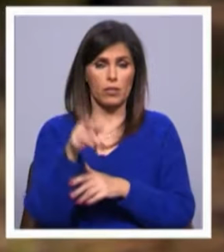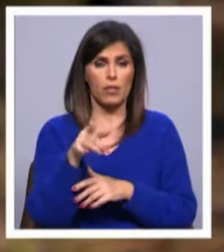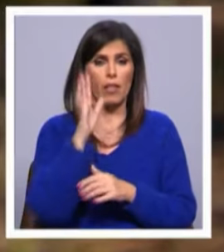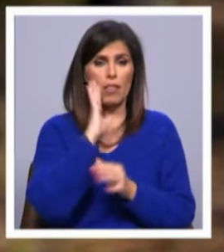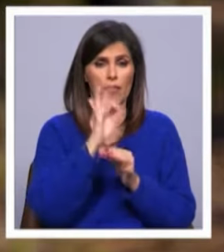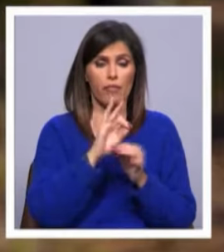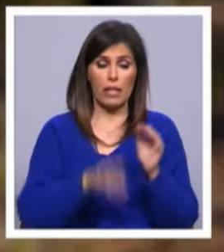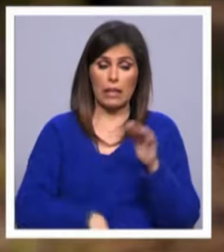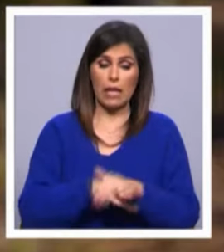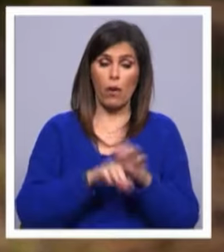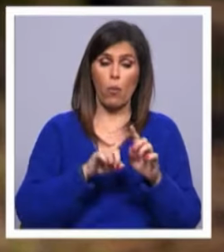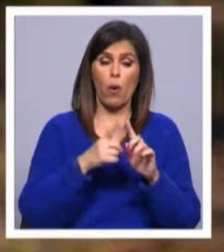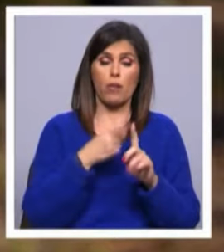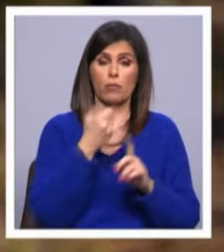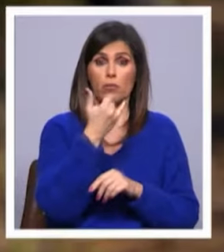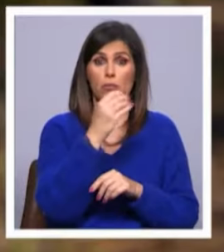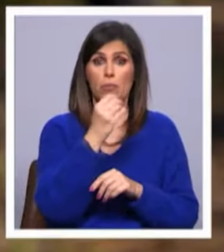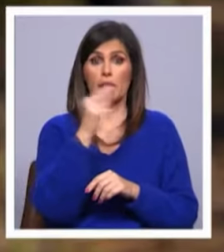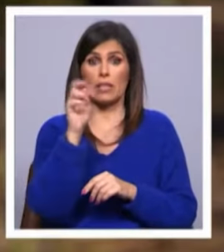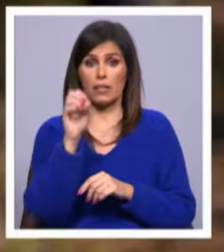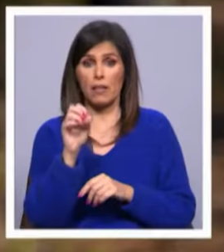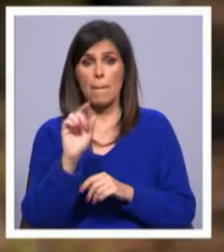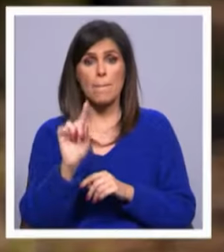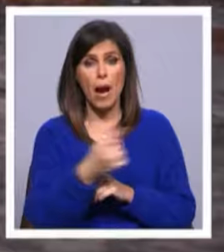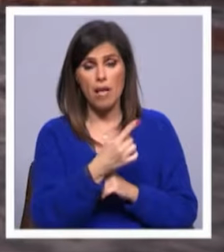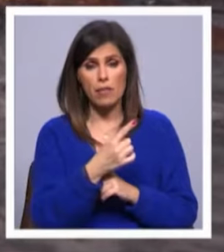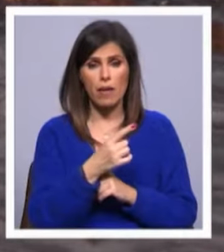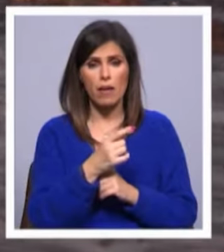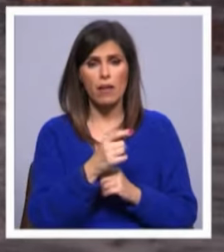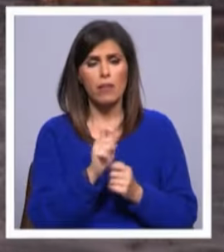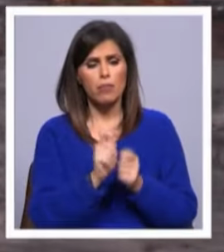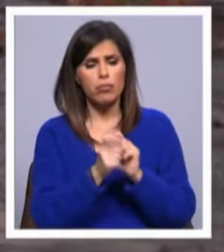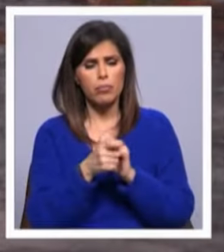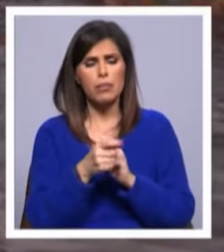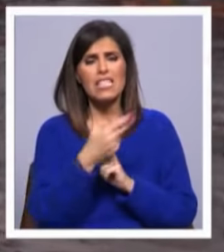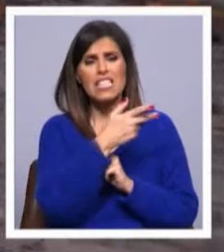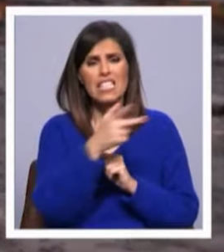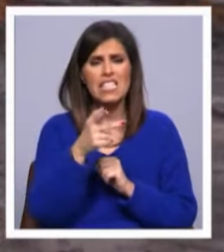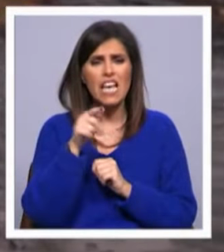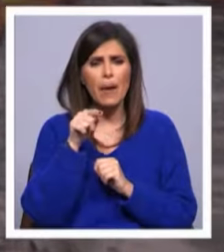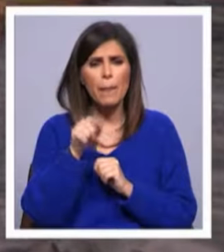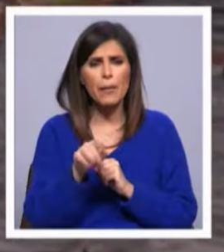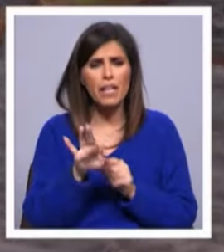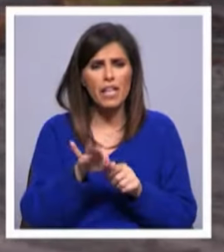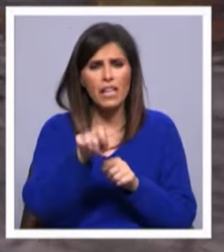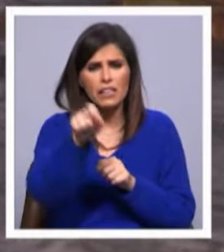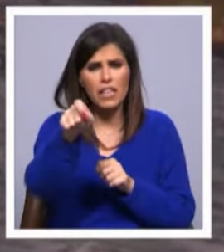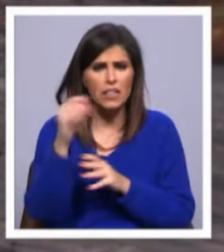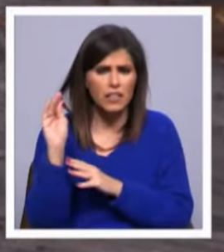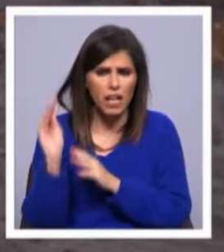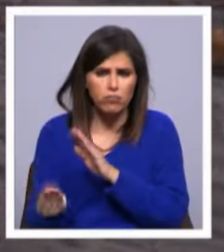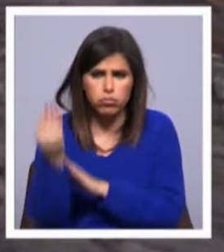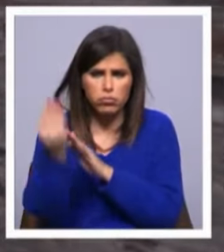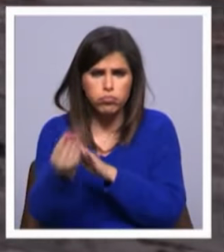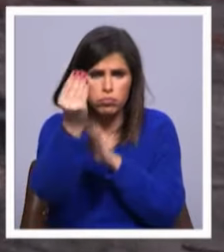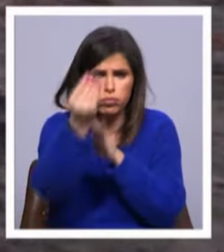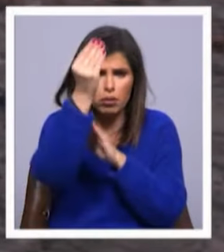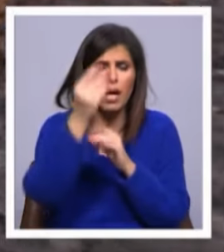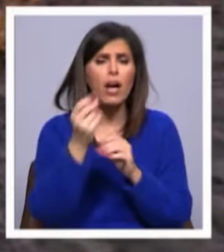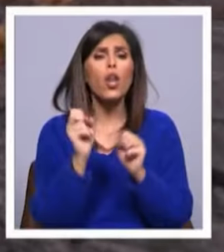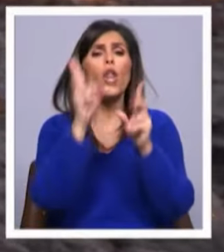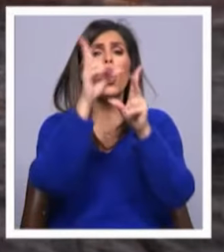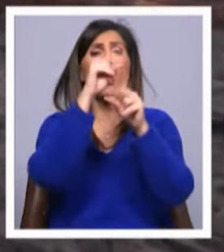que até 2030 é necessário recuperar 100 mil hectares de povoamentos em regeneração natural